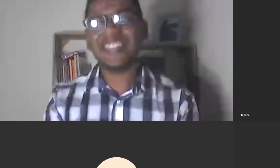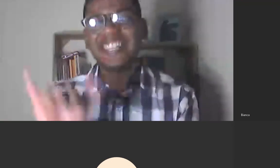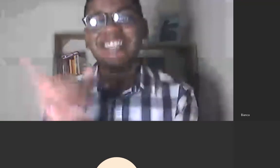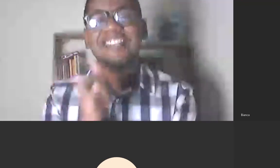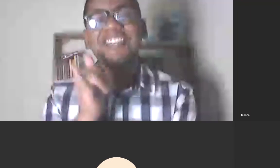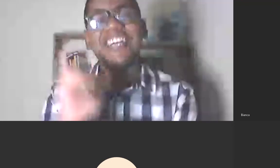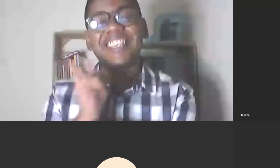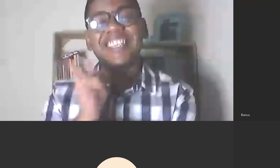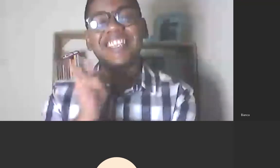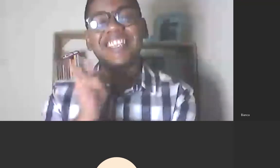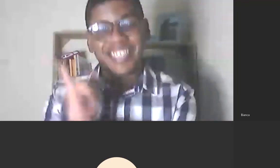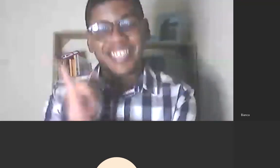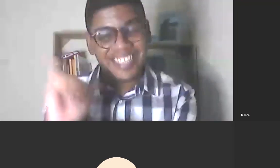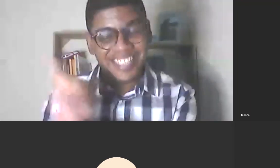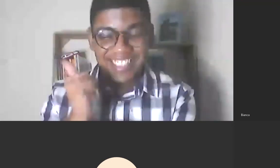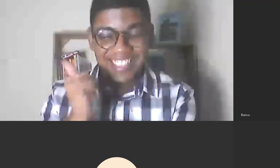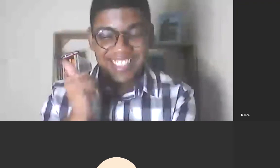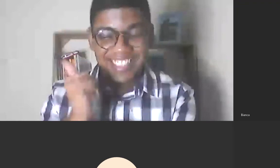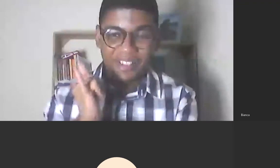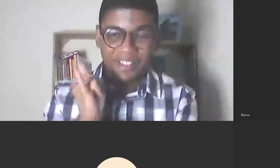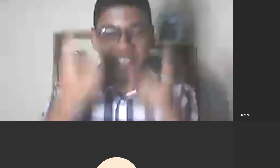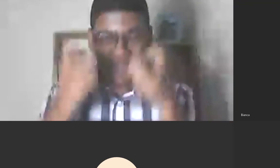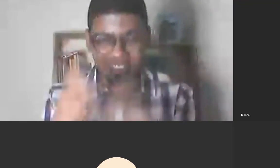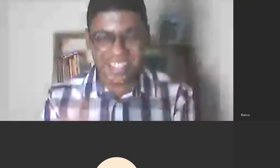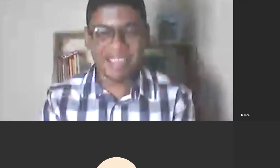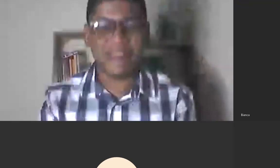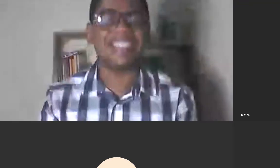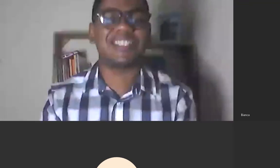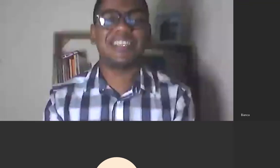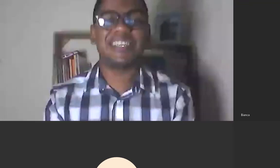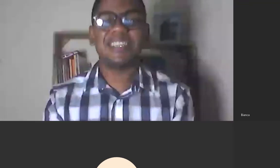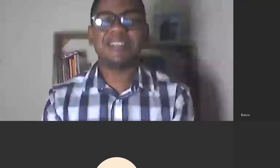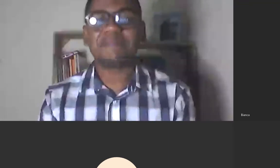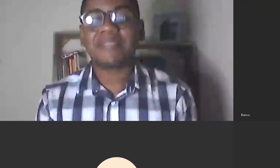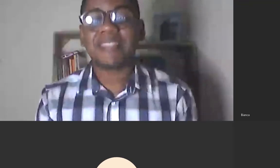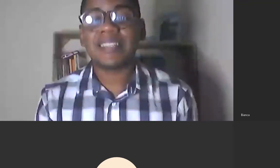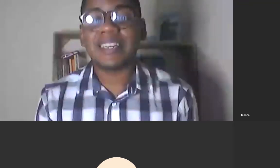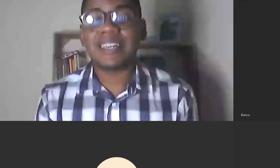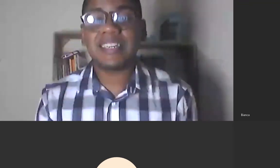Tô tentando usar as estratégias, Larissa, daquilo que eu vou percebendo de repente.